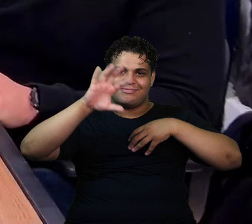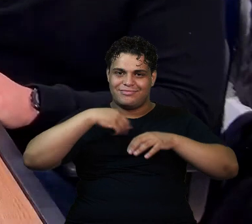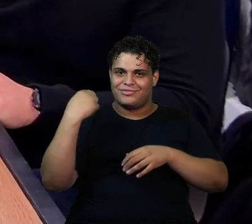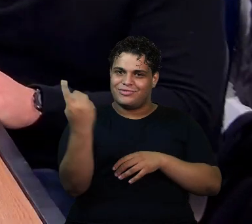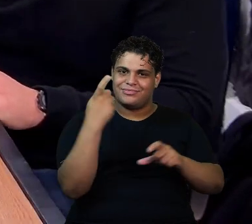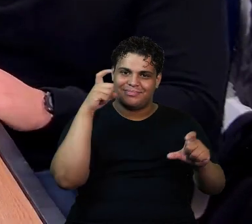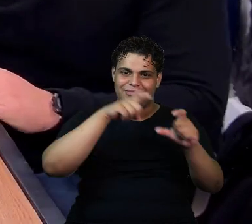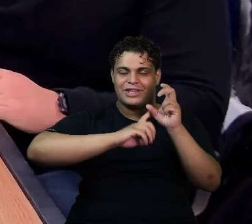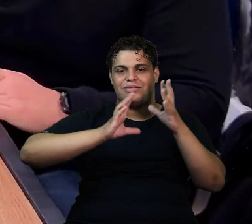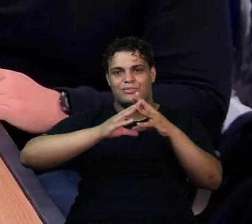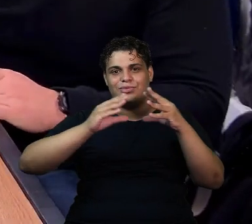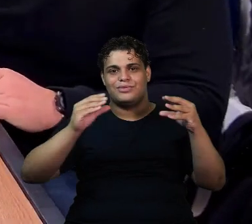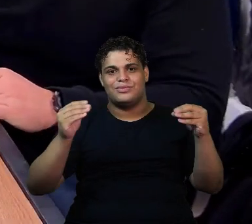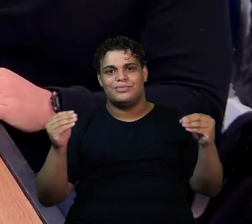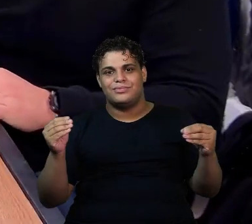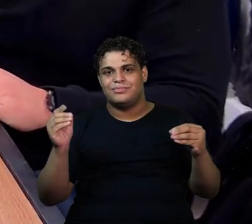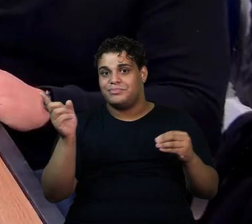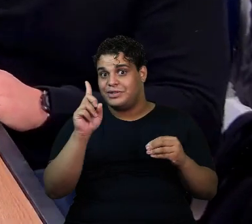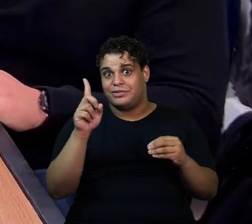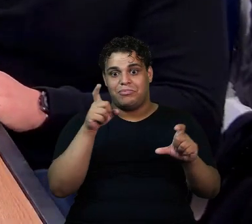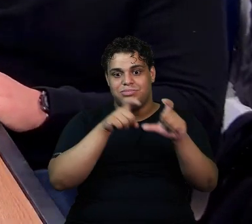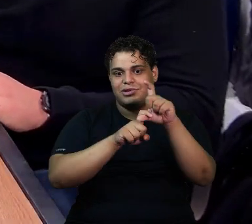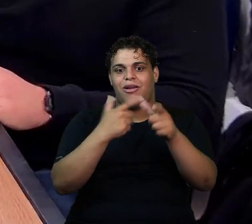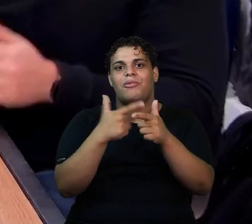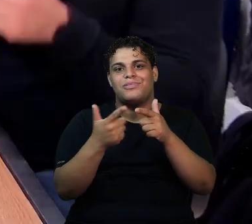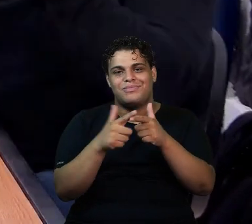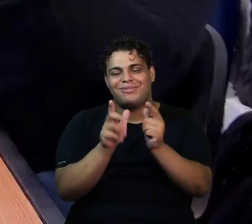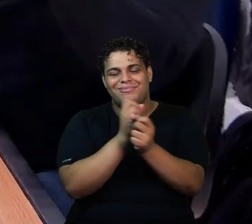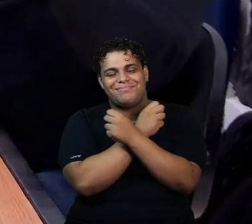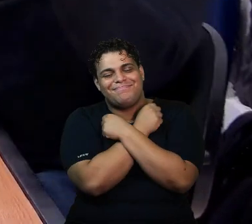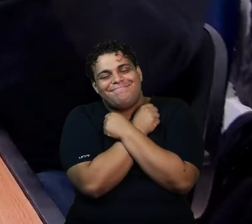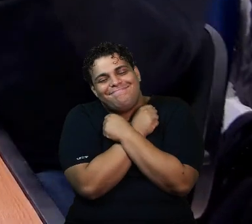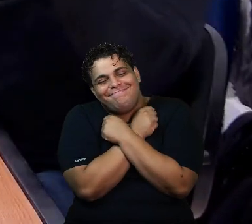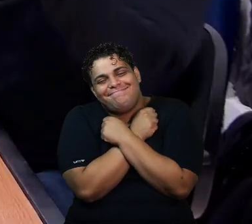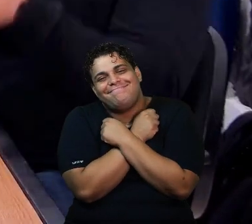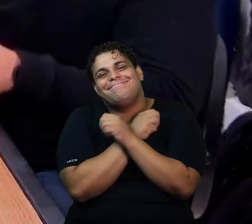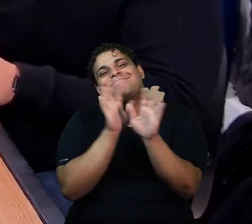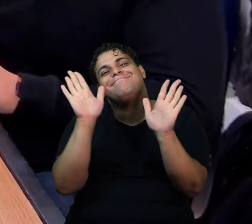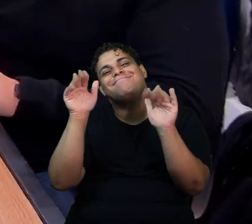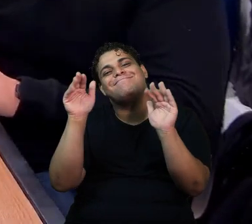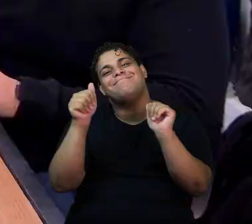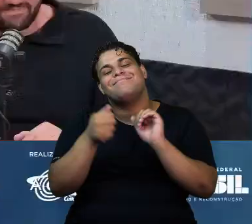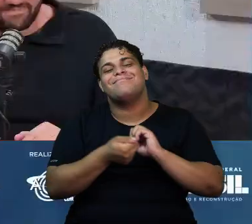Rafael? E para não ser parte do problema. Um abraço, pessoal. Valeu, pessoal. Um